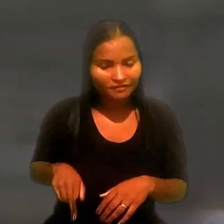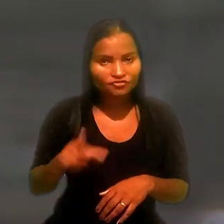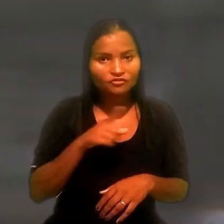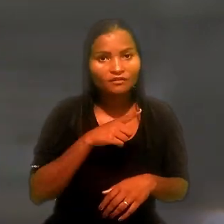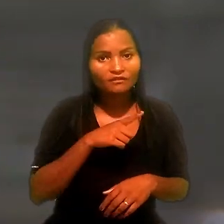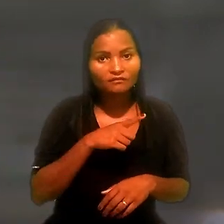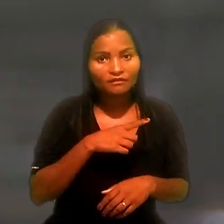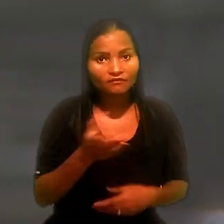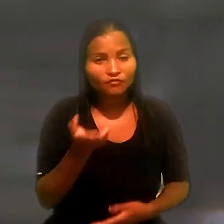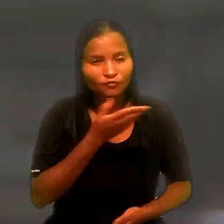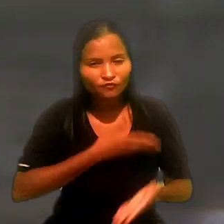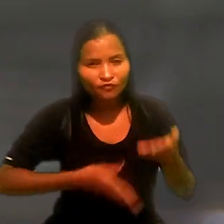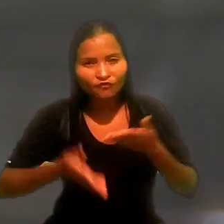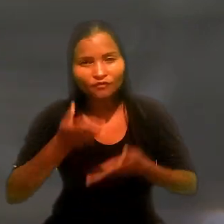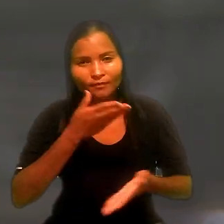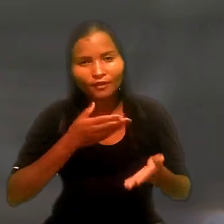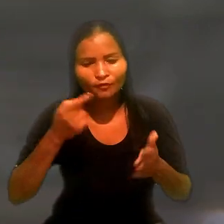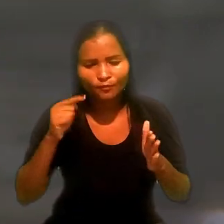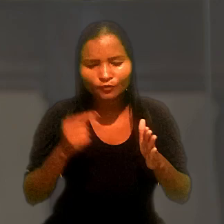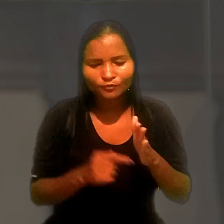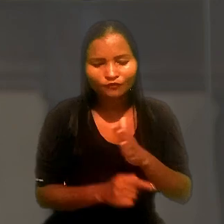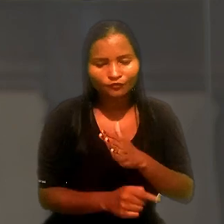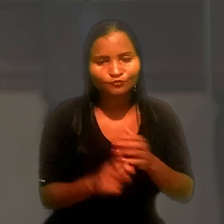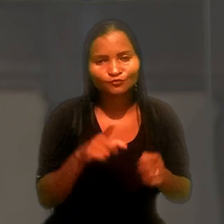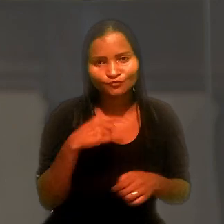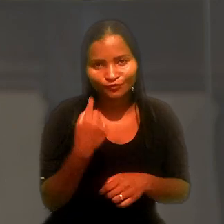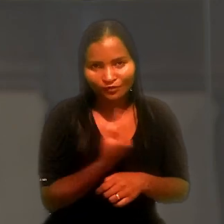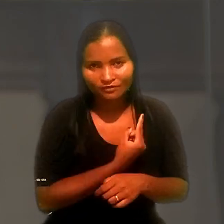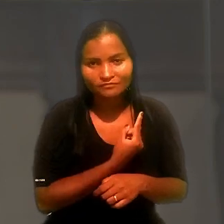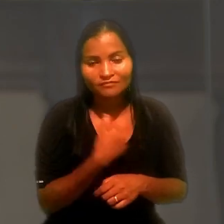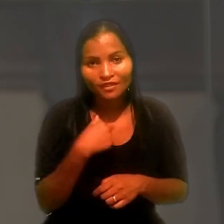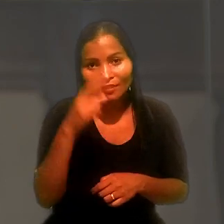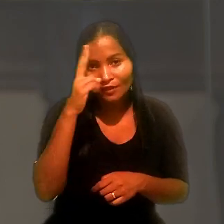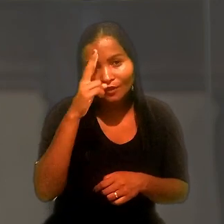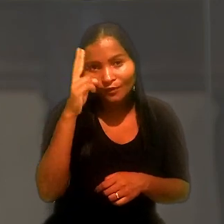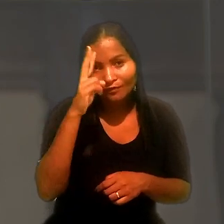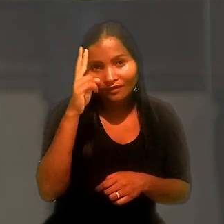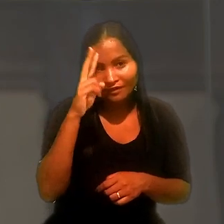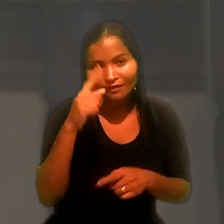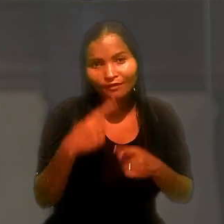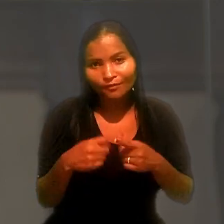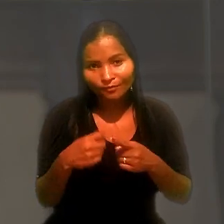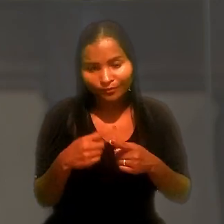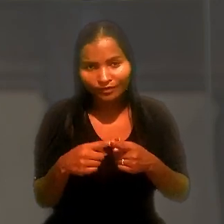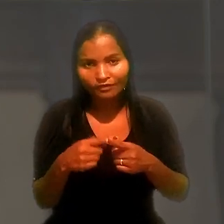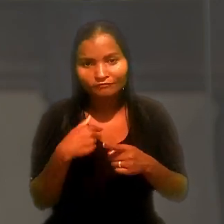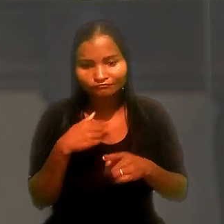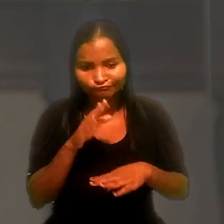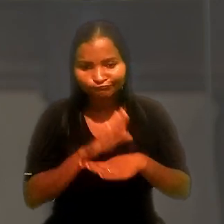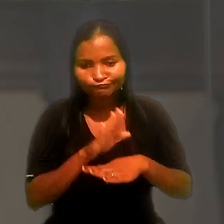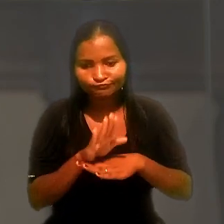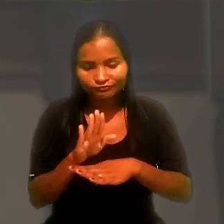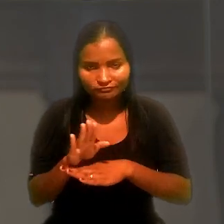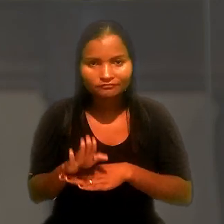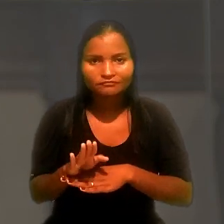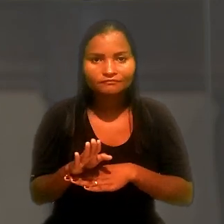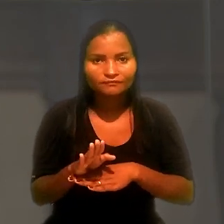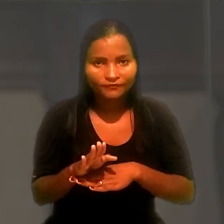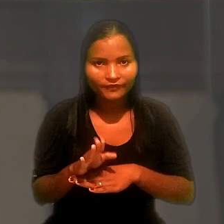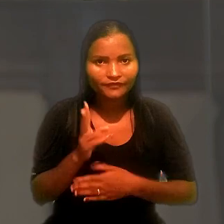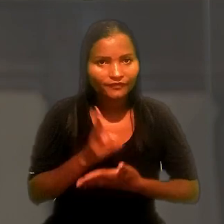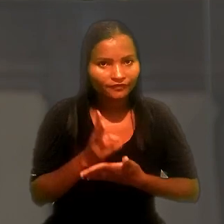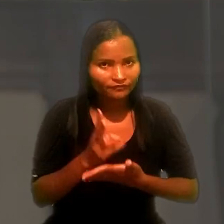envolvimento muito profundo nosso, e eu me recordo que eu me vali muito da colaboração